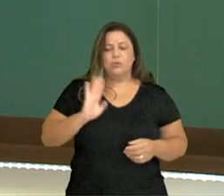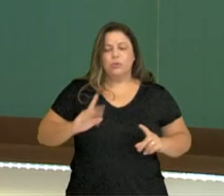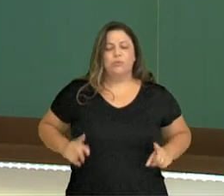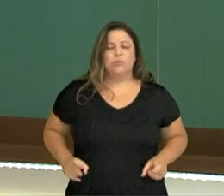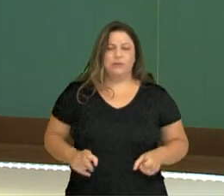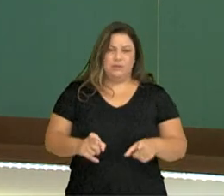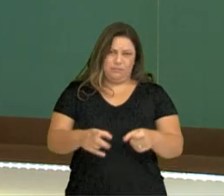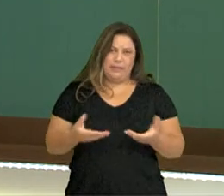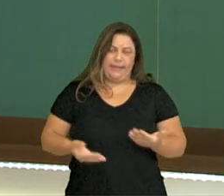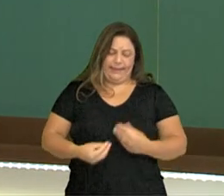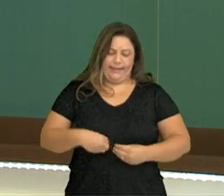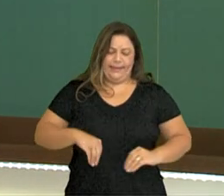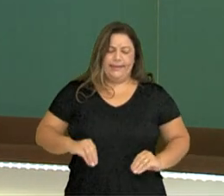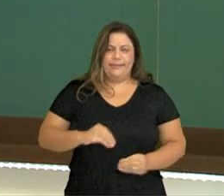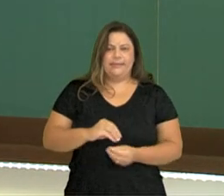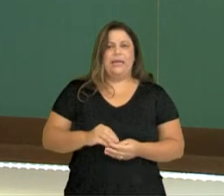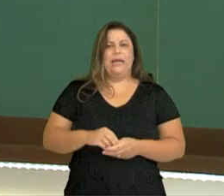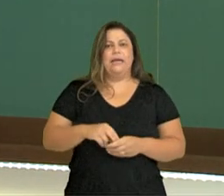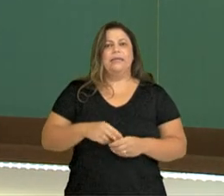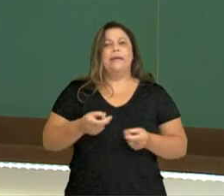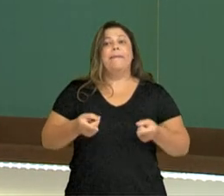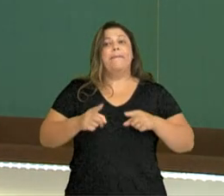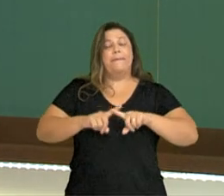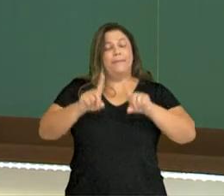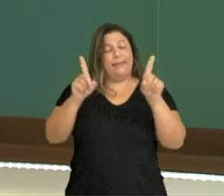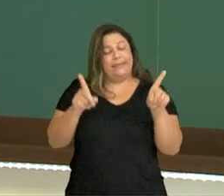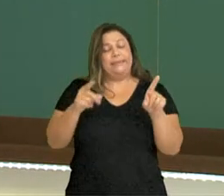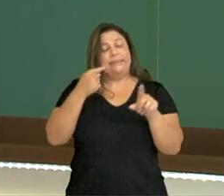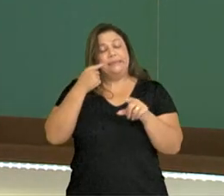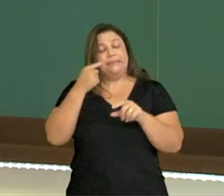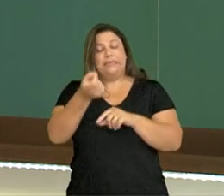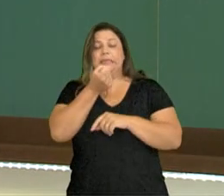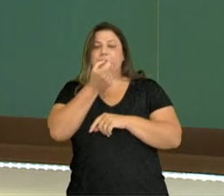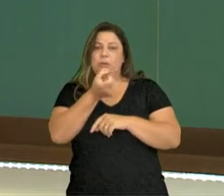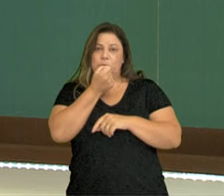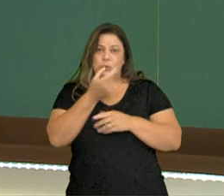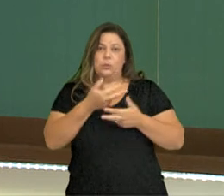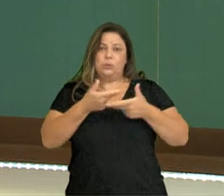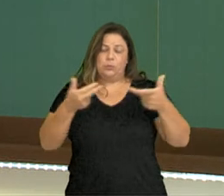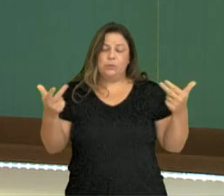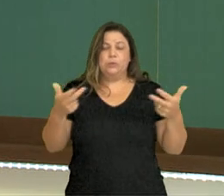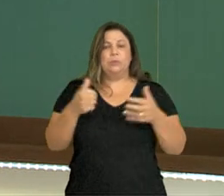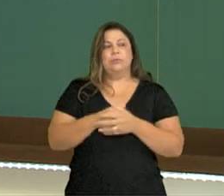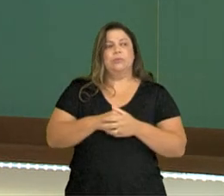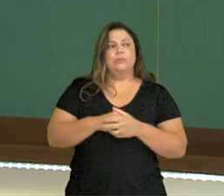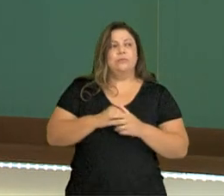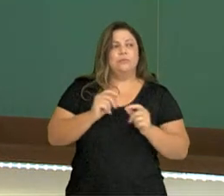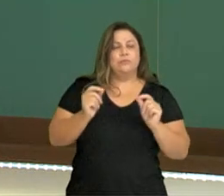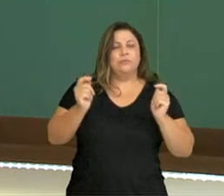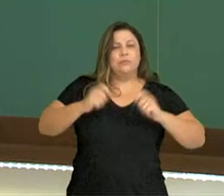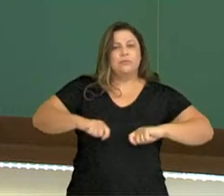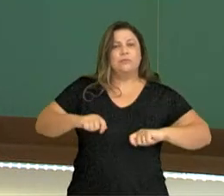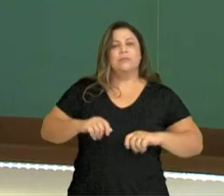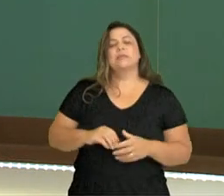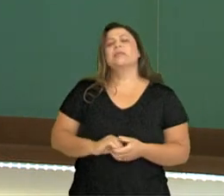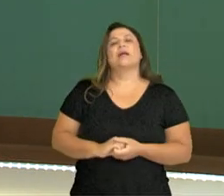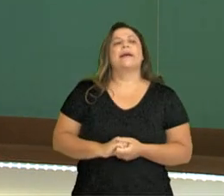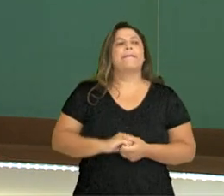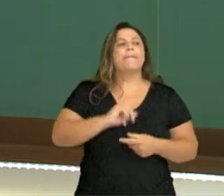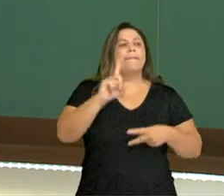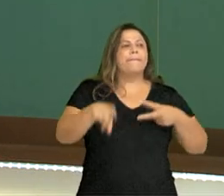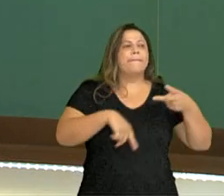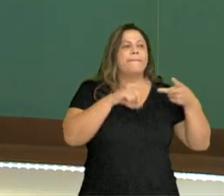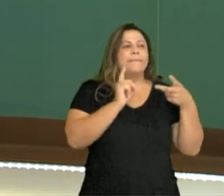médicos, eles recomendam reposição de flora intestinal, né? Pequenos flaconetes, onde a pessoa acaba absorvendo, né? Recebendo novamente essas